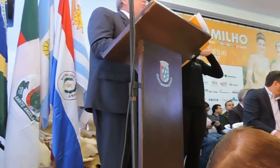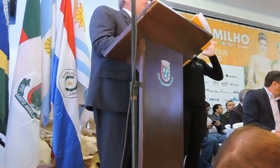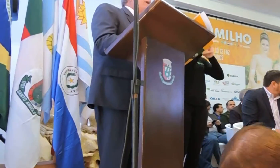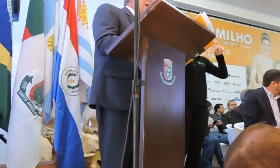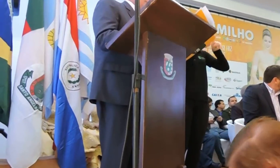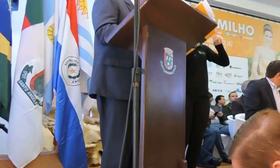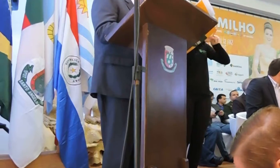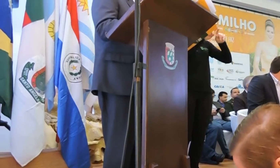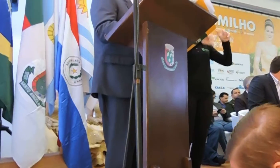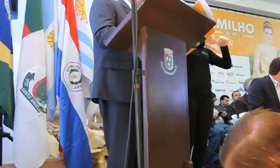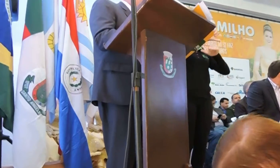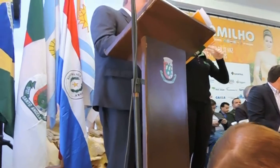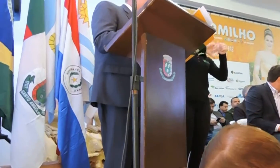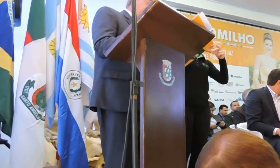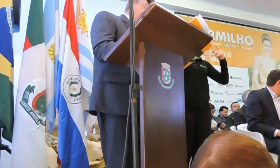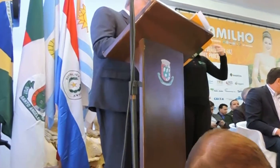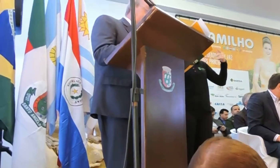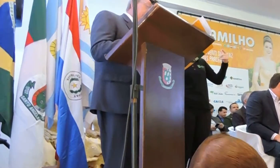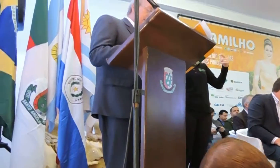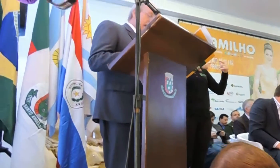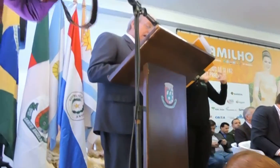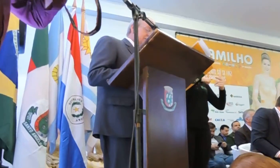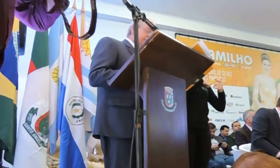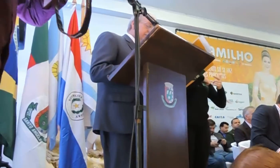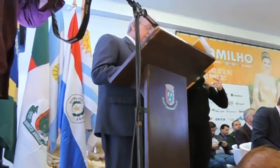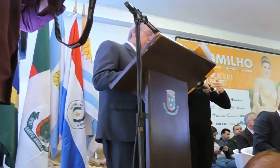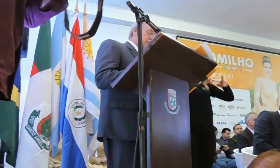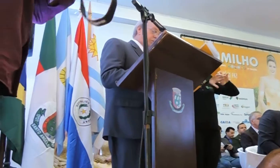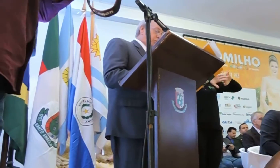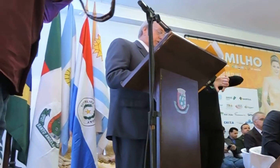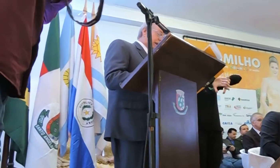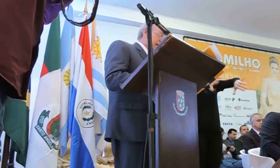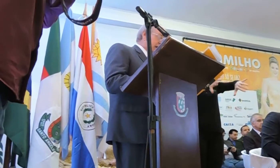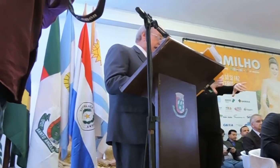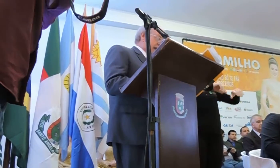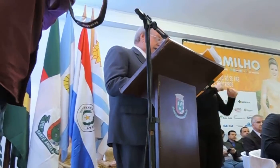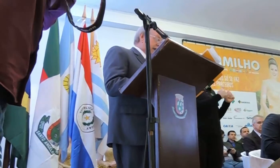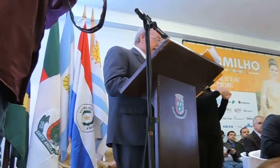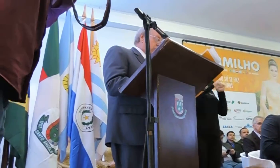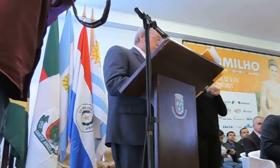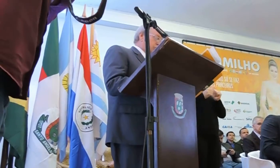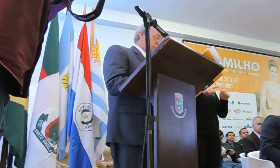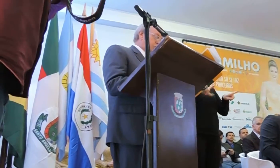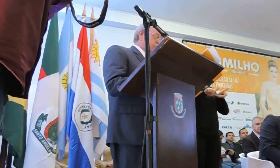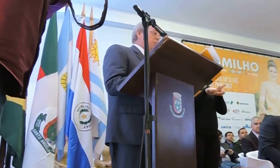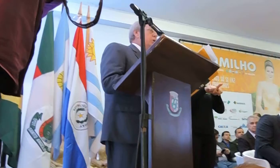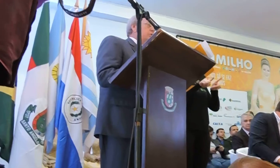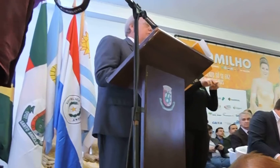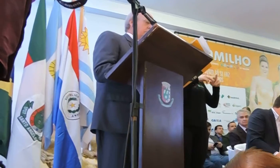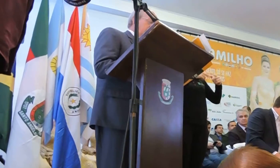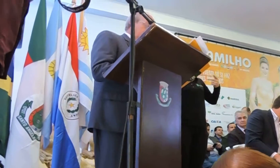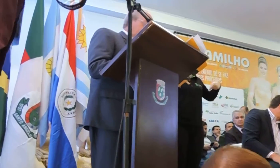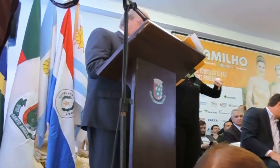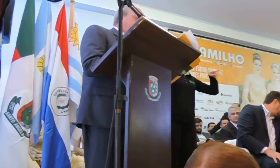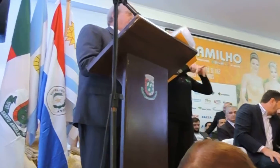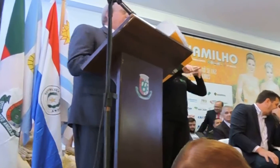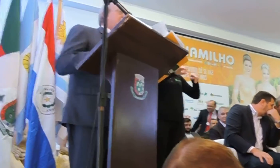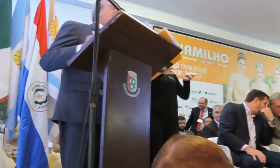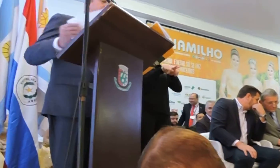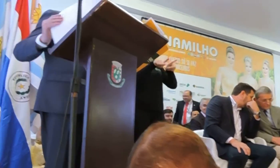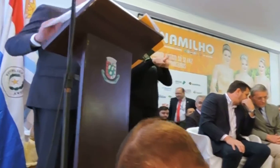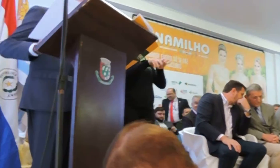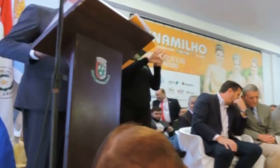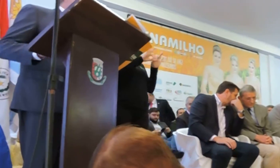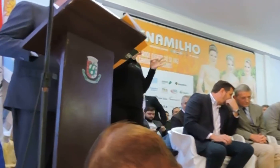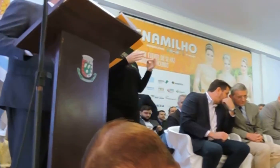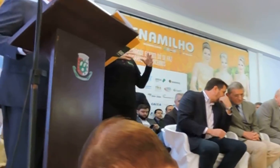simplifiquem a burocracia, simplifiquem a divisão de poder e de recursos públicos, simplifiquem